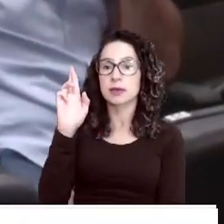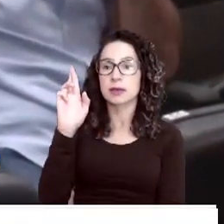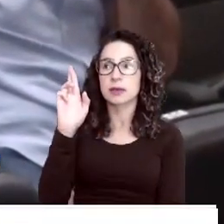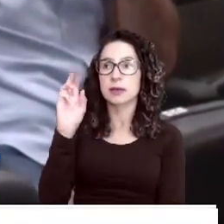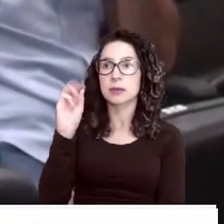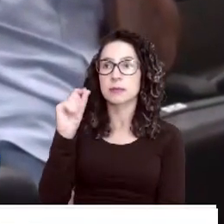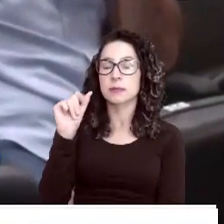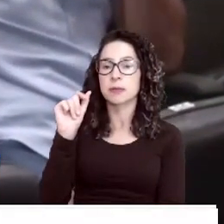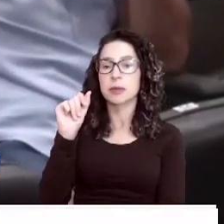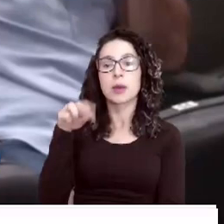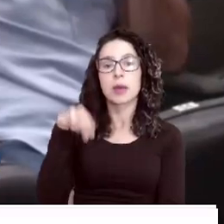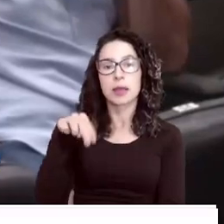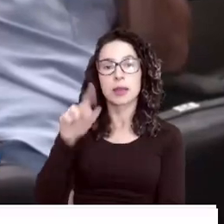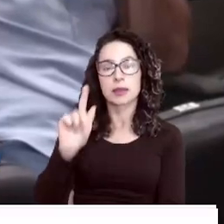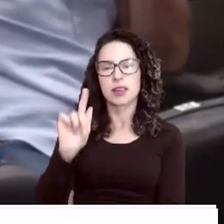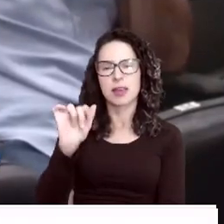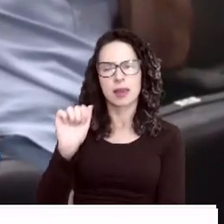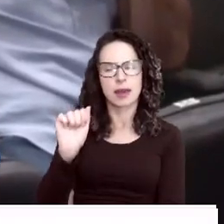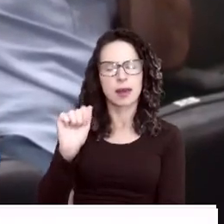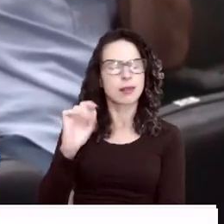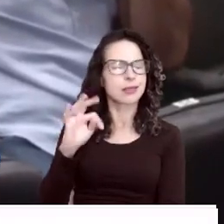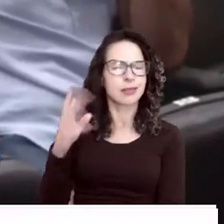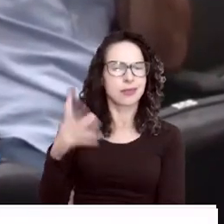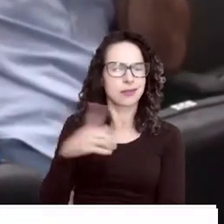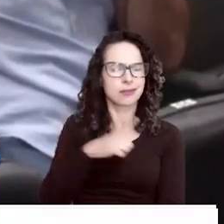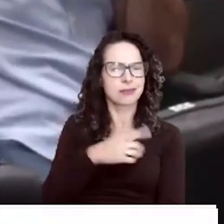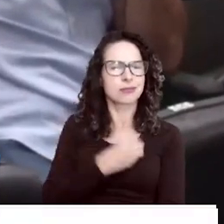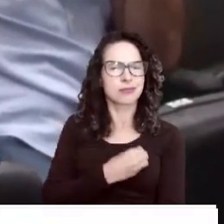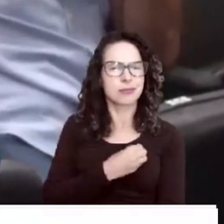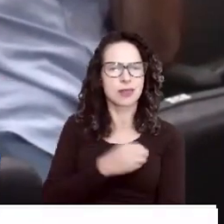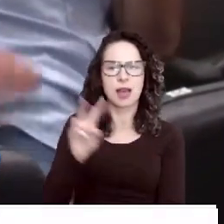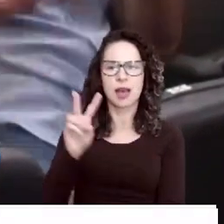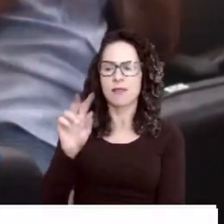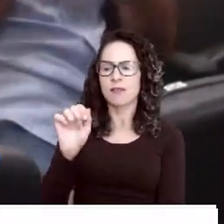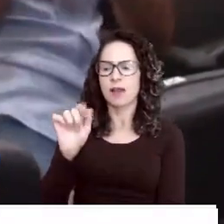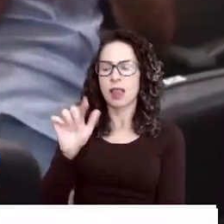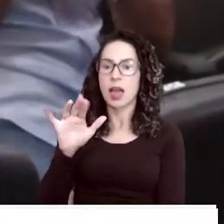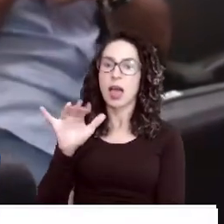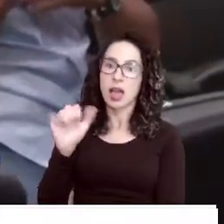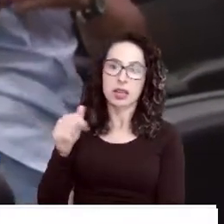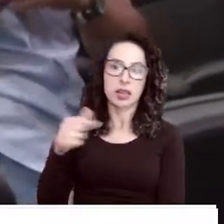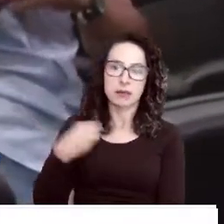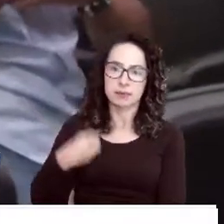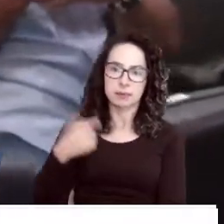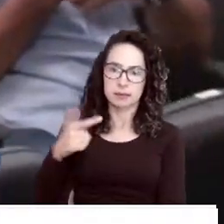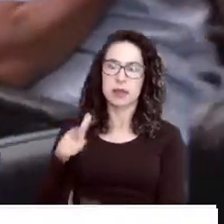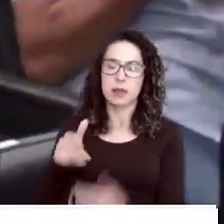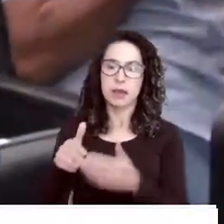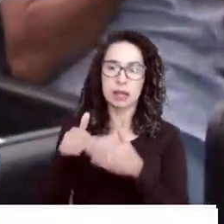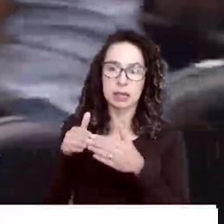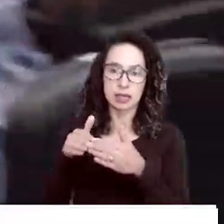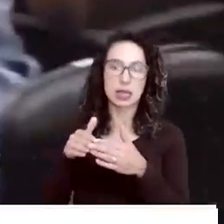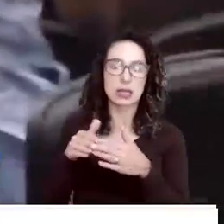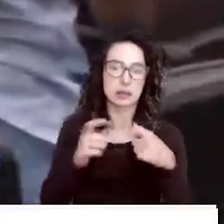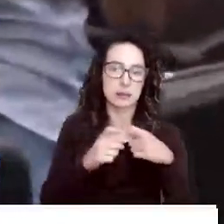do NGA, estava todo mundo. A Valéria não estava presente porque ela estava de licença médica.